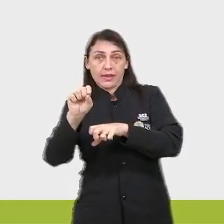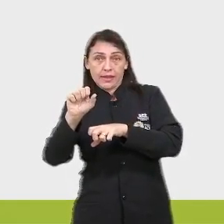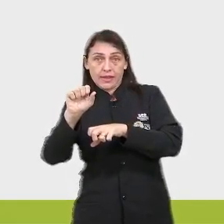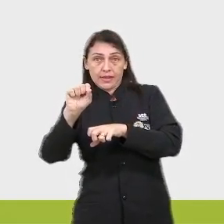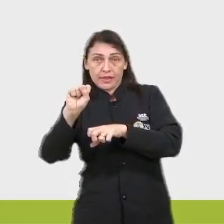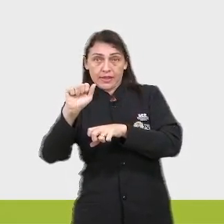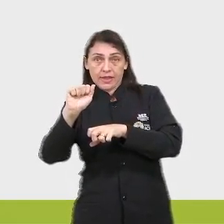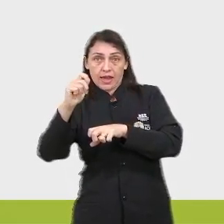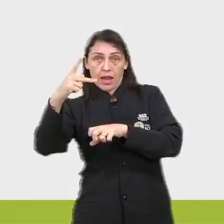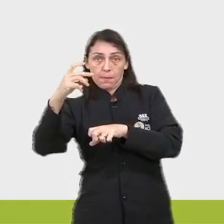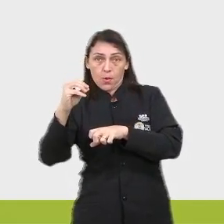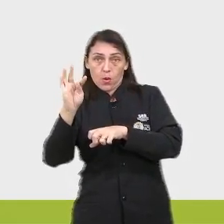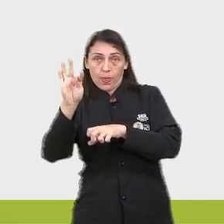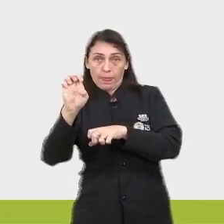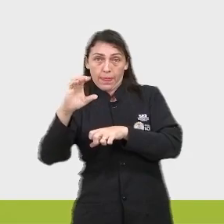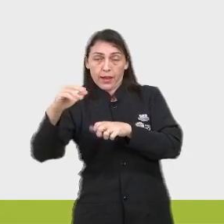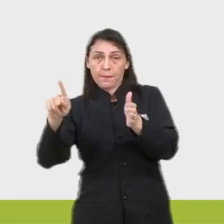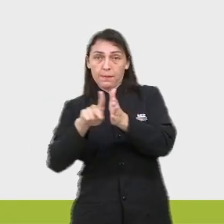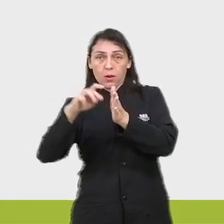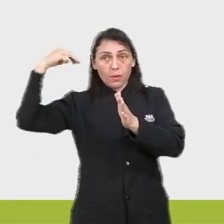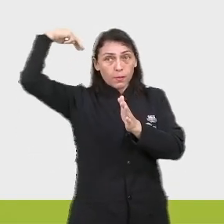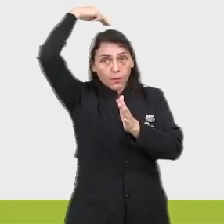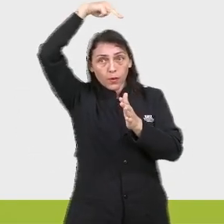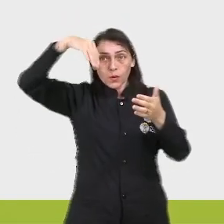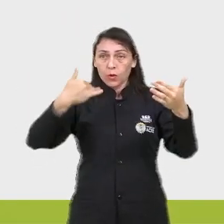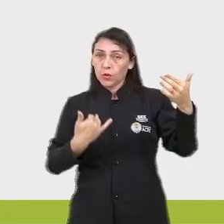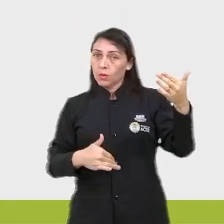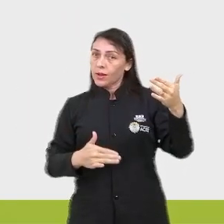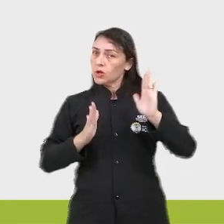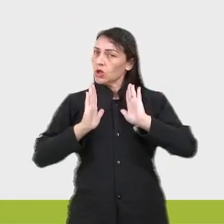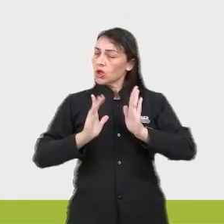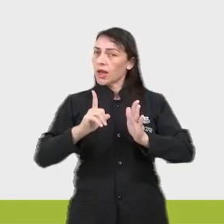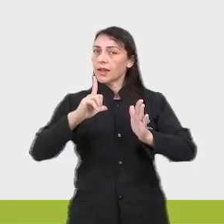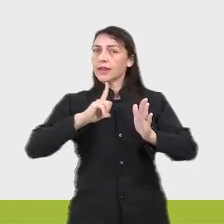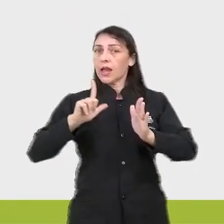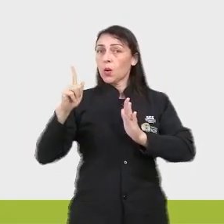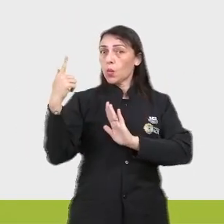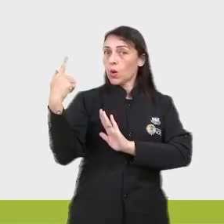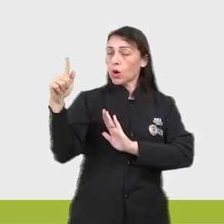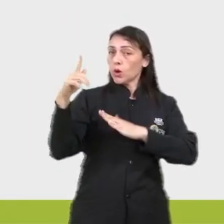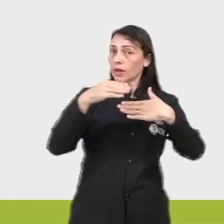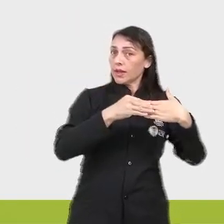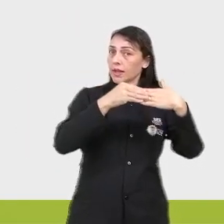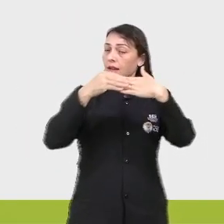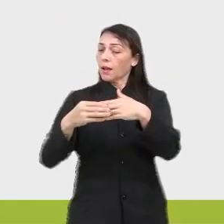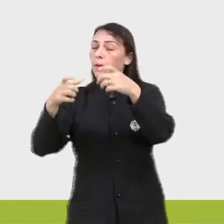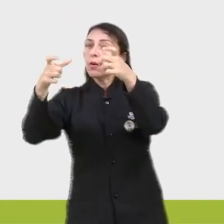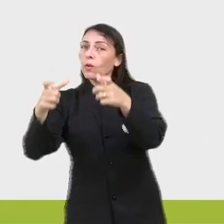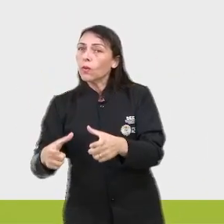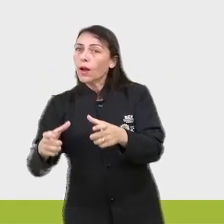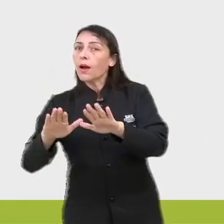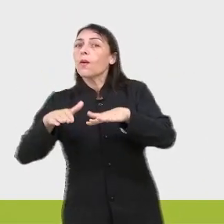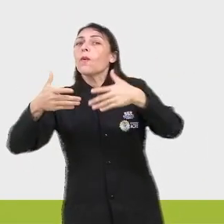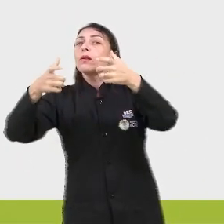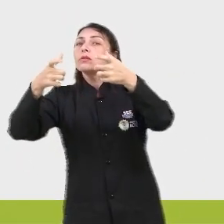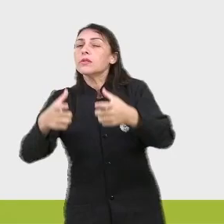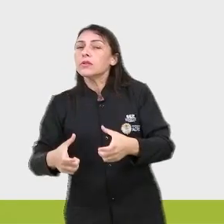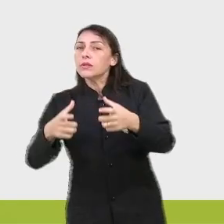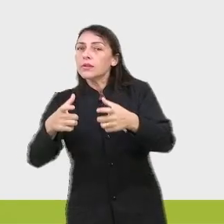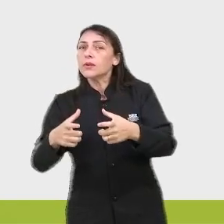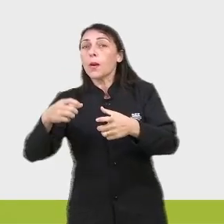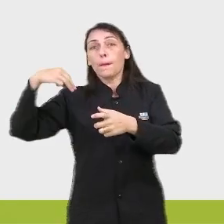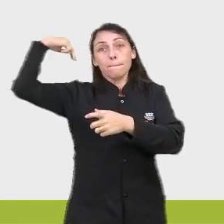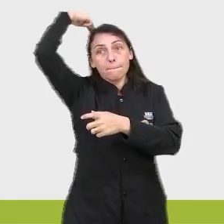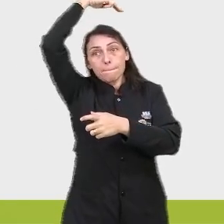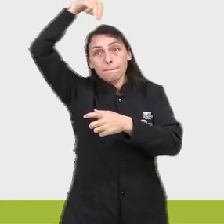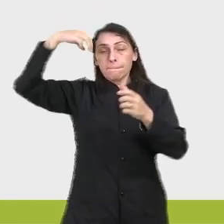onde? No México. Né? Então, eu já tenho uma posição geográfica que me leva para um lugar. Qual é esse lugar?